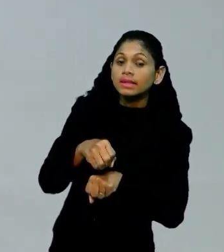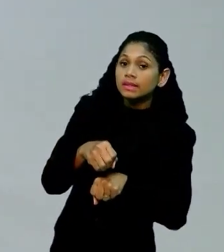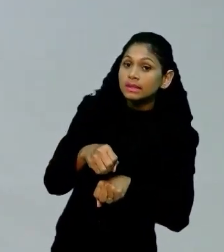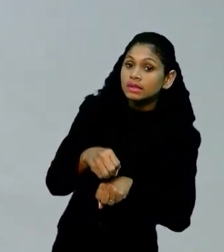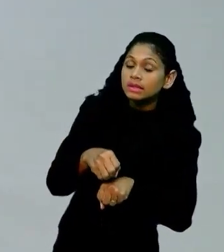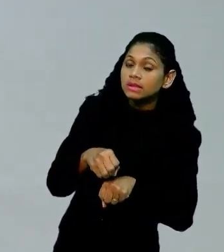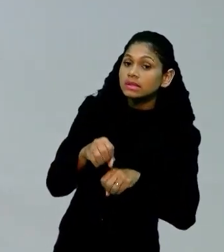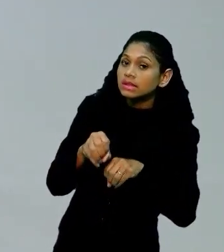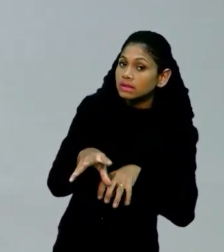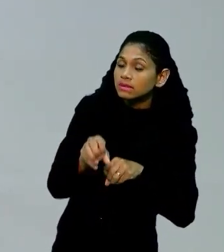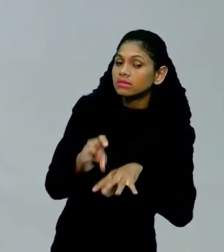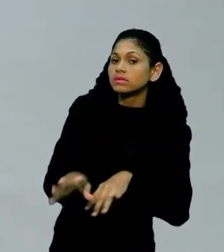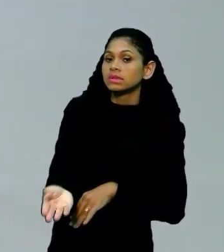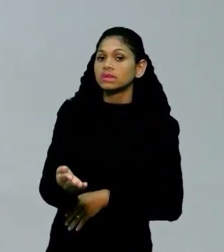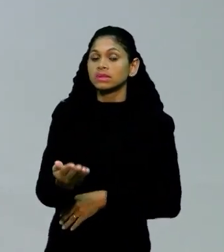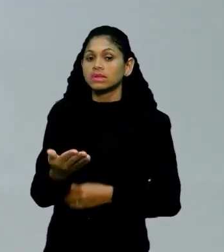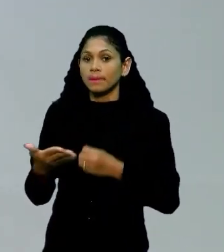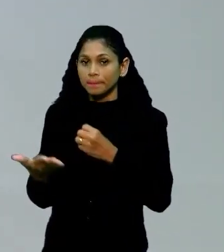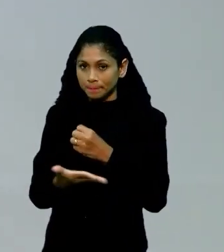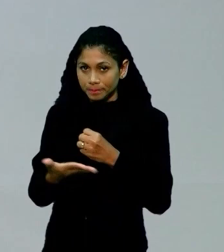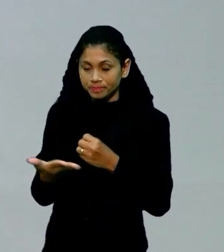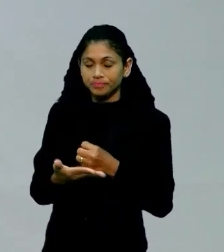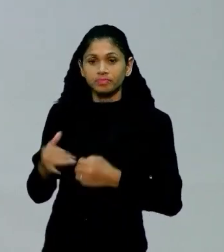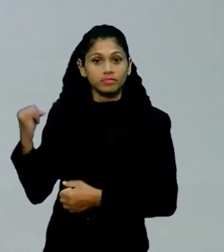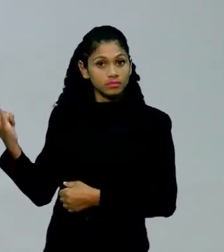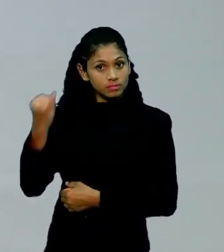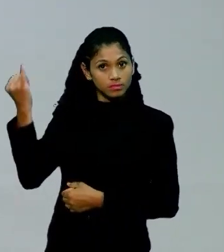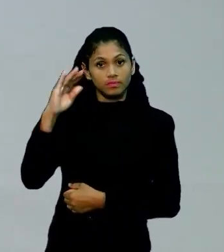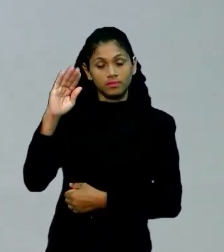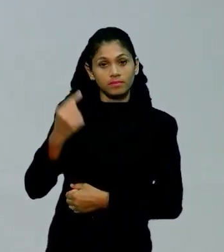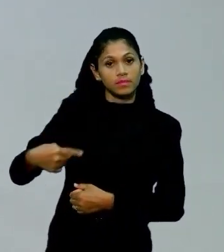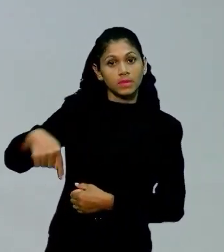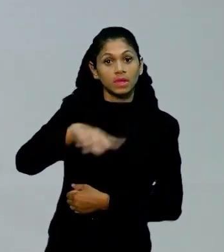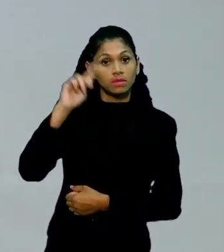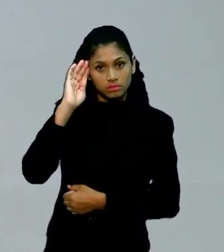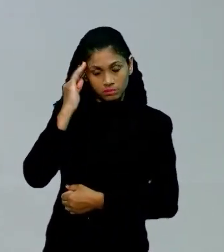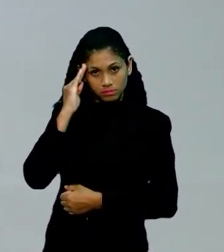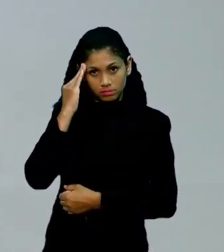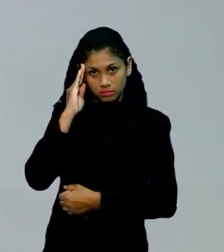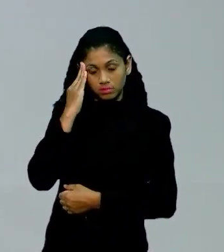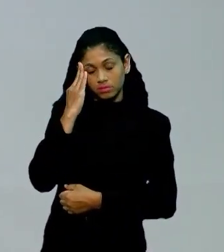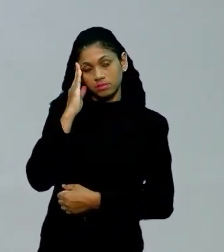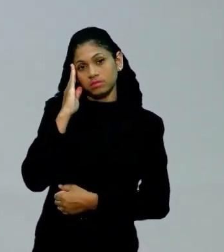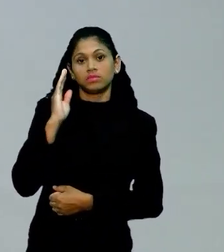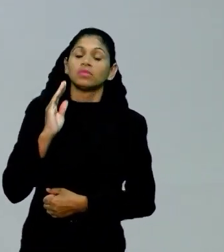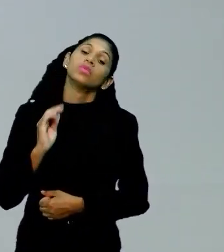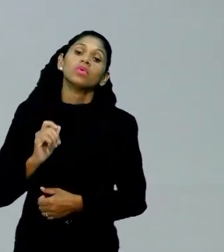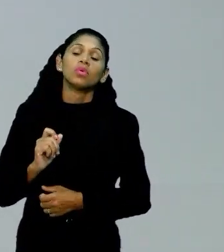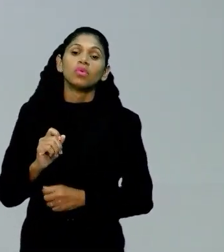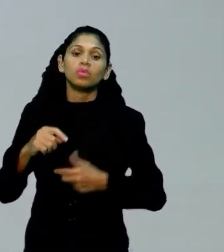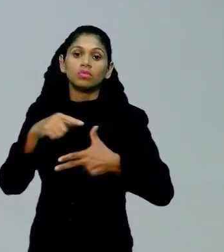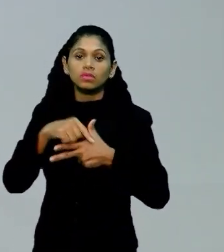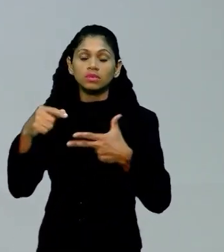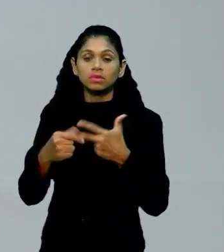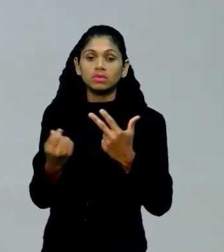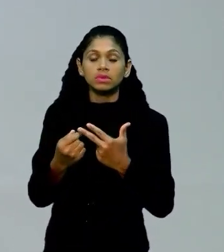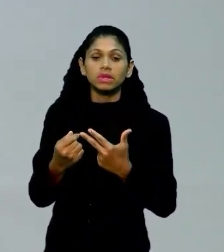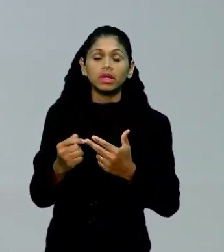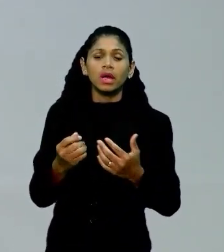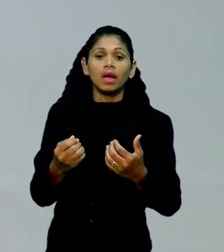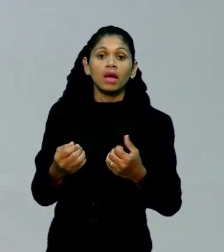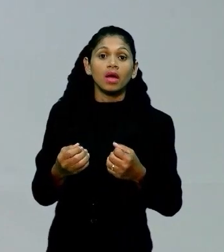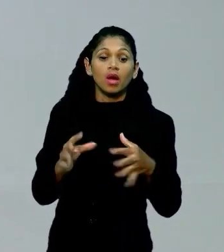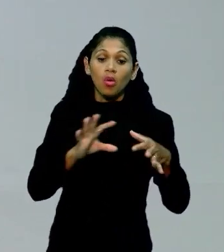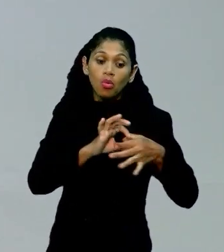mim e vamos contextualizar isso porque é importante important vocês entenderem que o Enem é basicamente contextualização é entender aquela informação